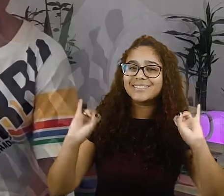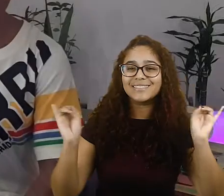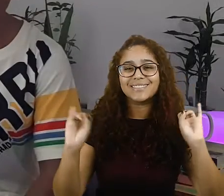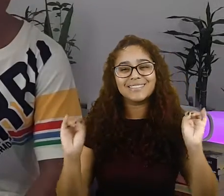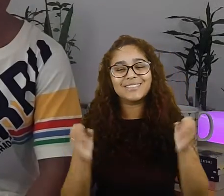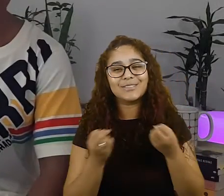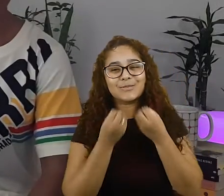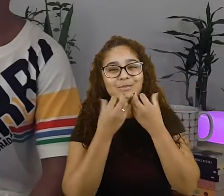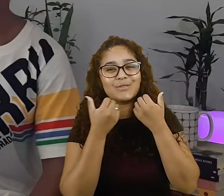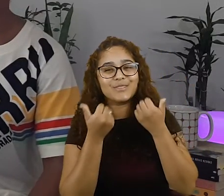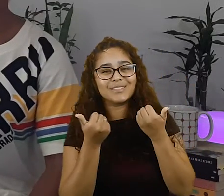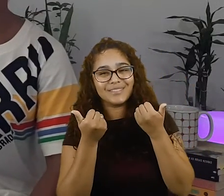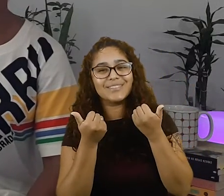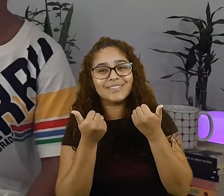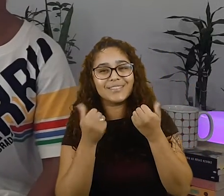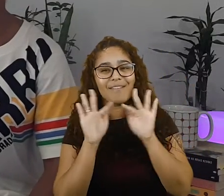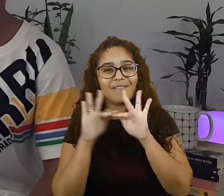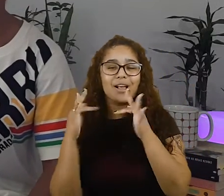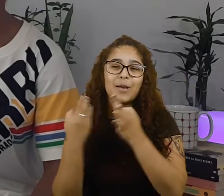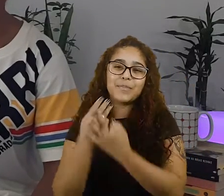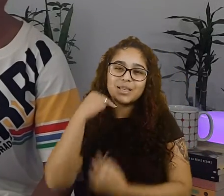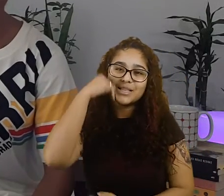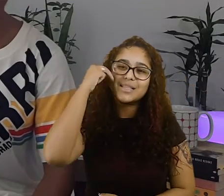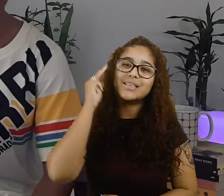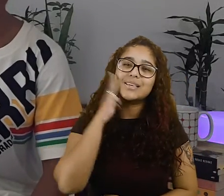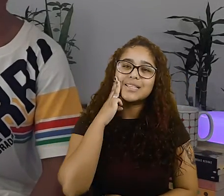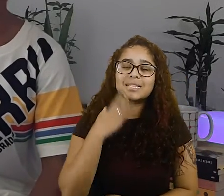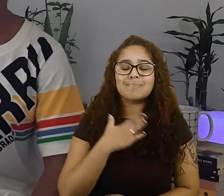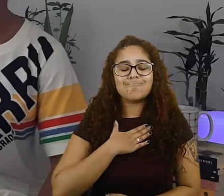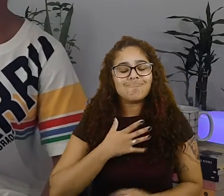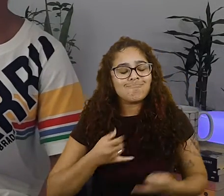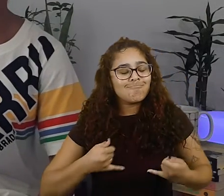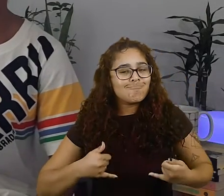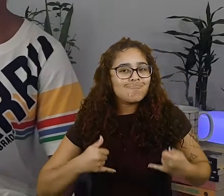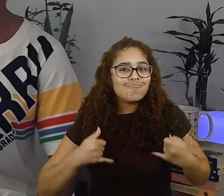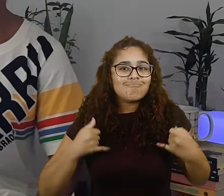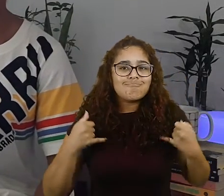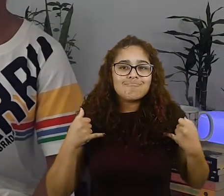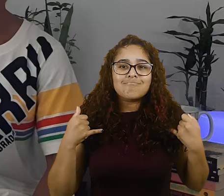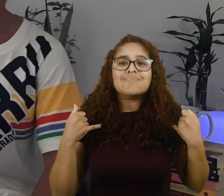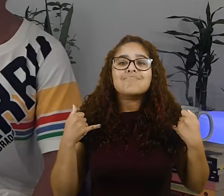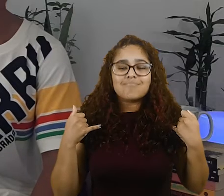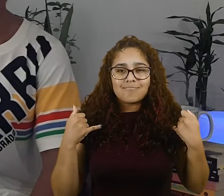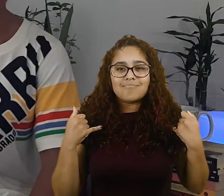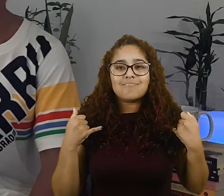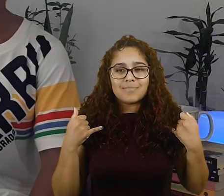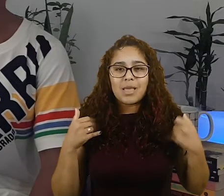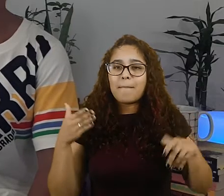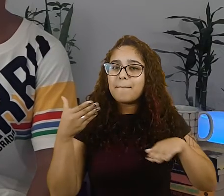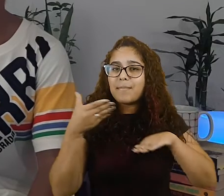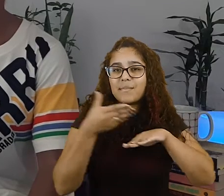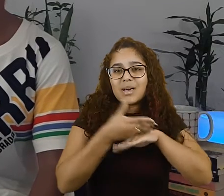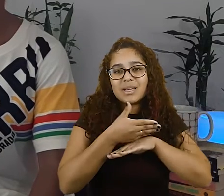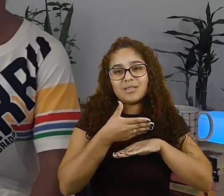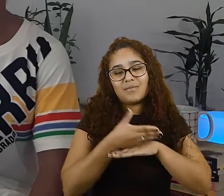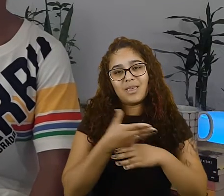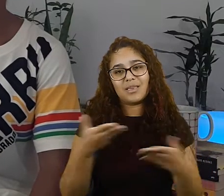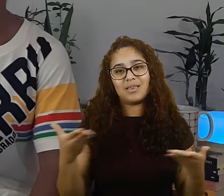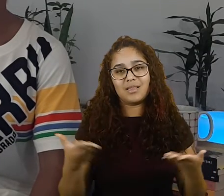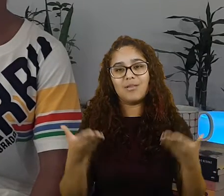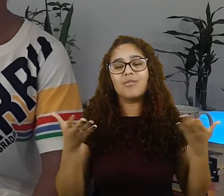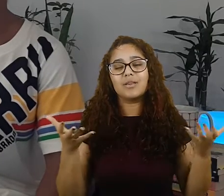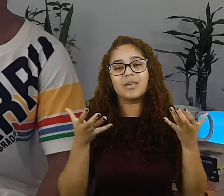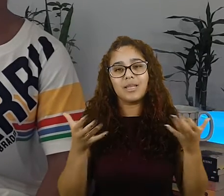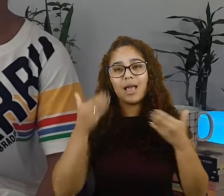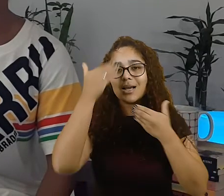Oi pessoal, salve família Latinidades Pretas. Para mim é uma satisfação estar